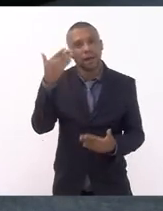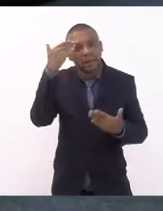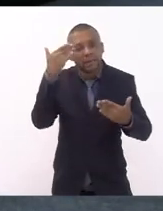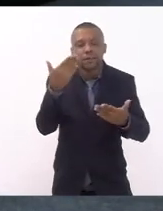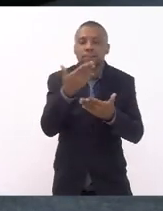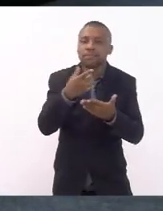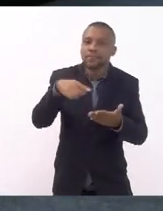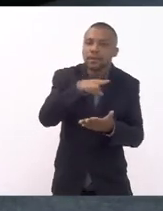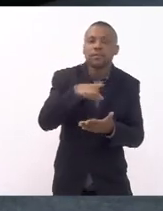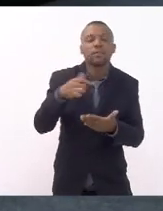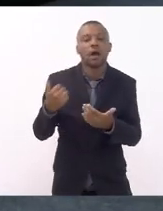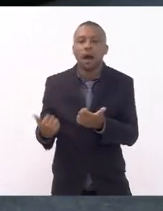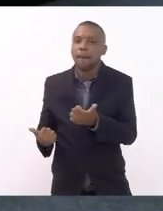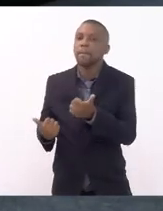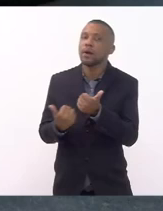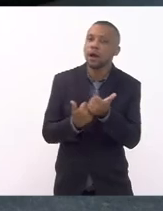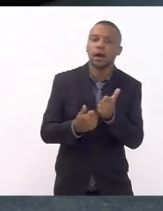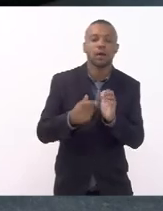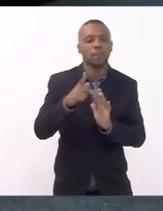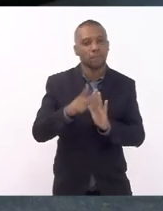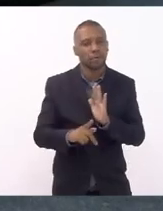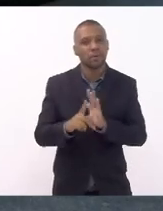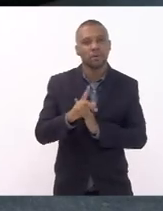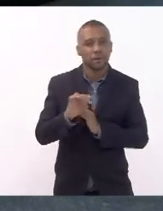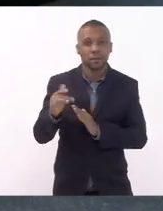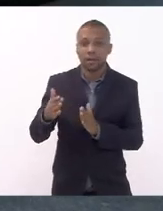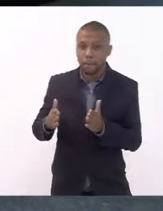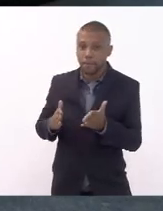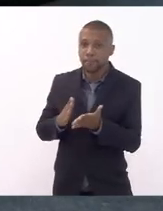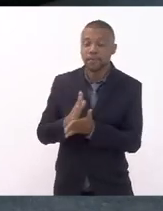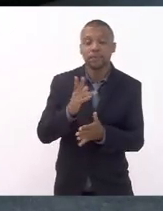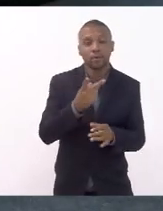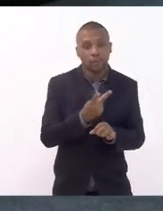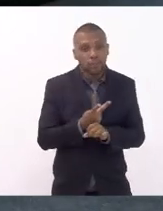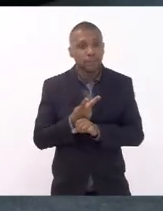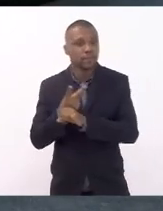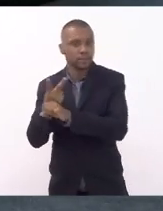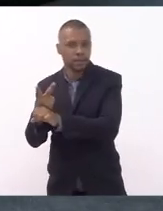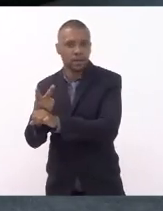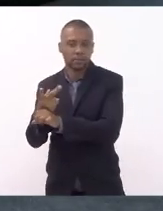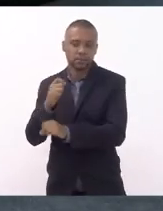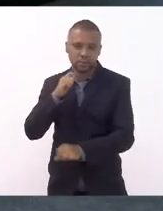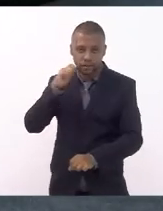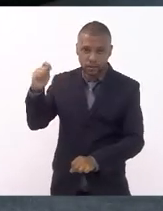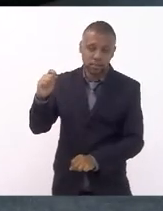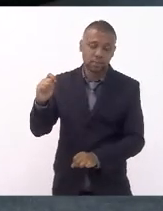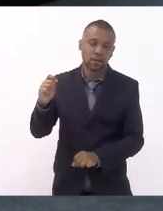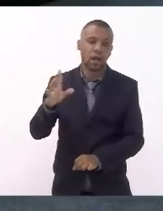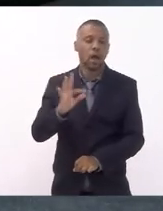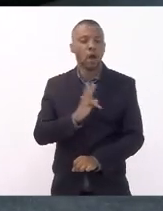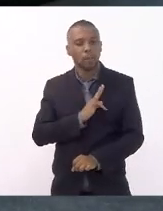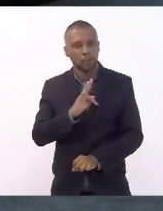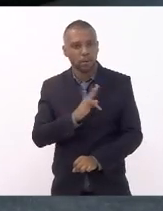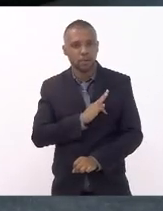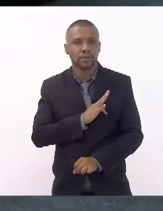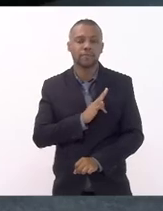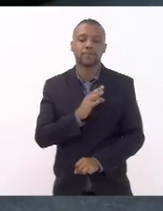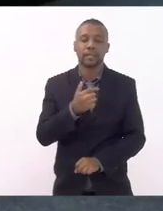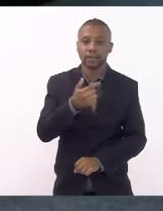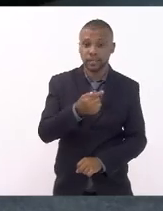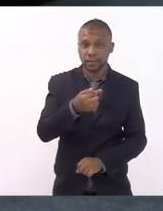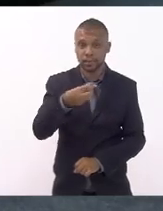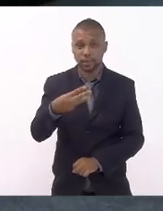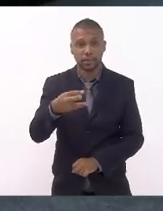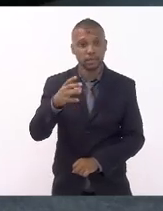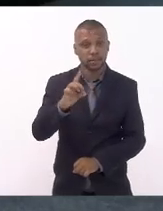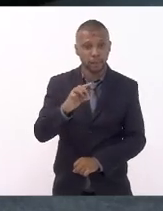foram a favor da aprovação da medalha Tiradentes ao Dr. Leonardo Macharetti, delegado da 73DP